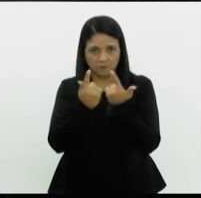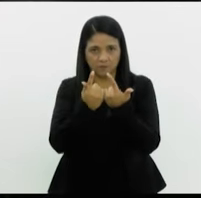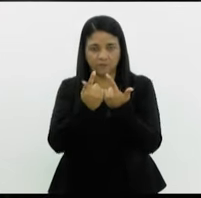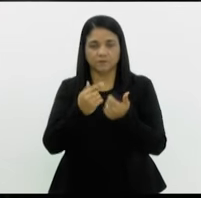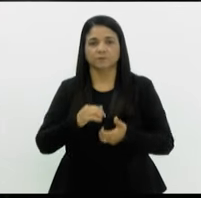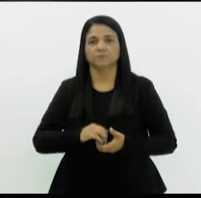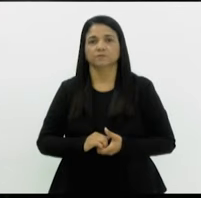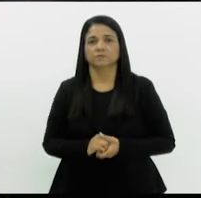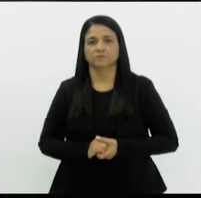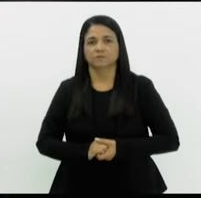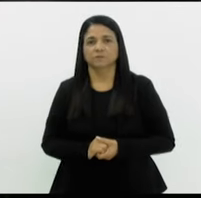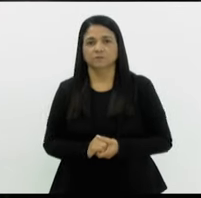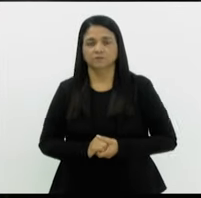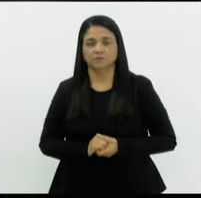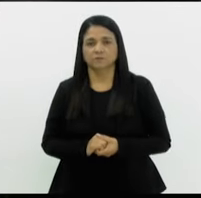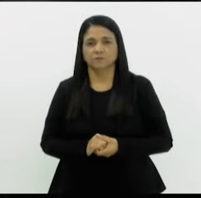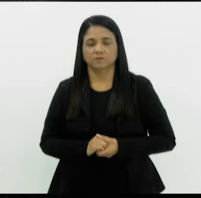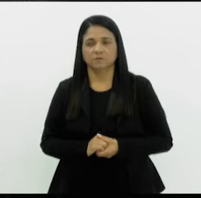Alerja.